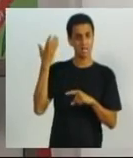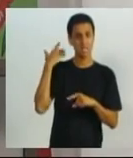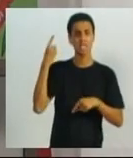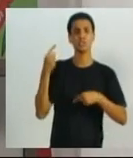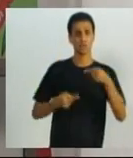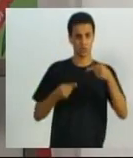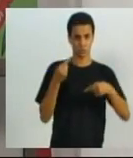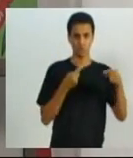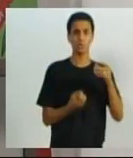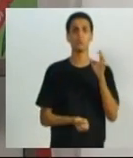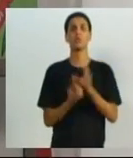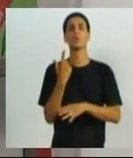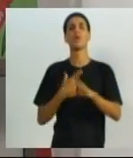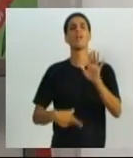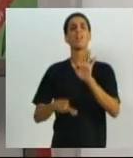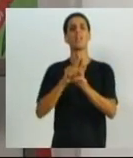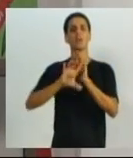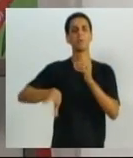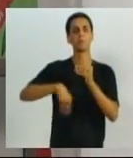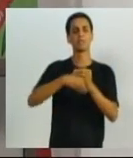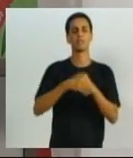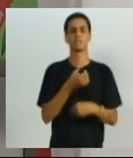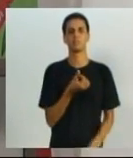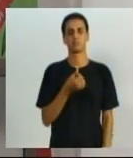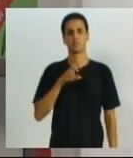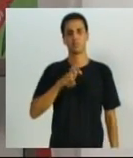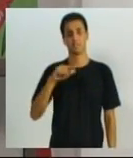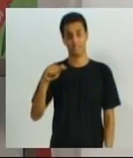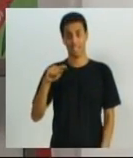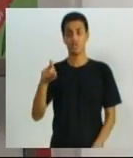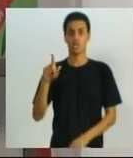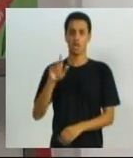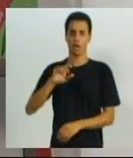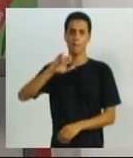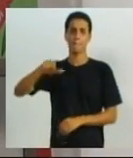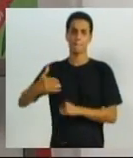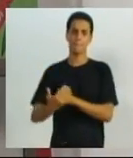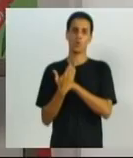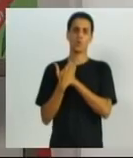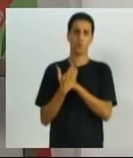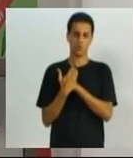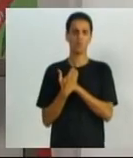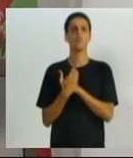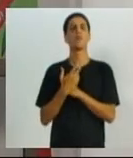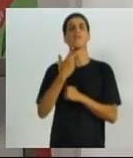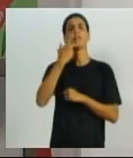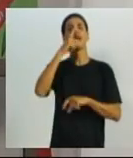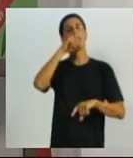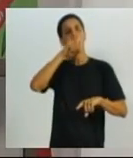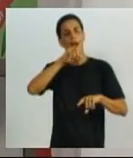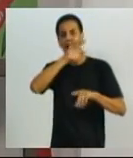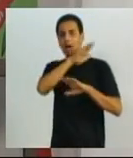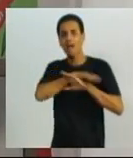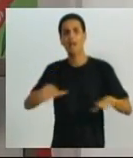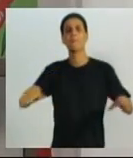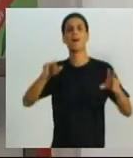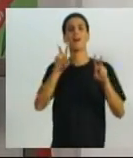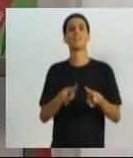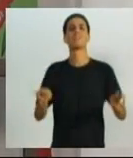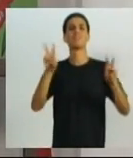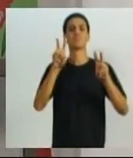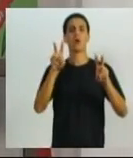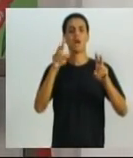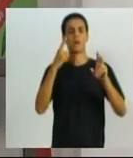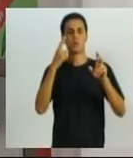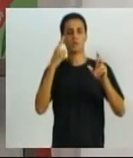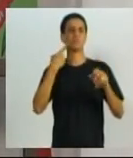discutiu e fez lei, a Lei Complementar 657, que nós usamos de base para isso aqui, foi a lei para acabar com a poluição visual na cidade. O particular não